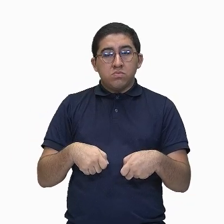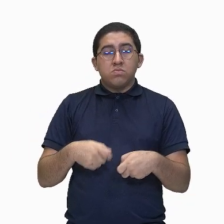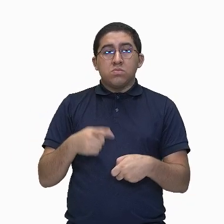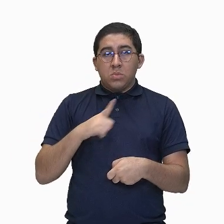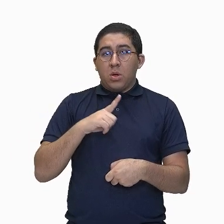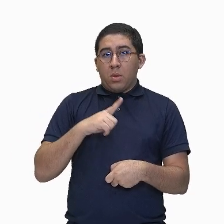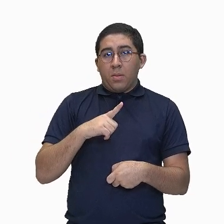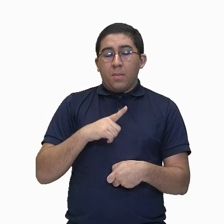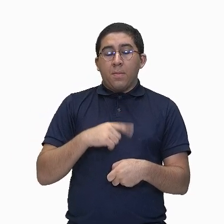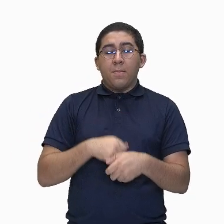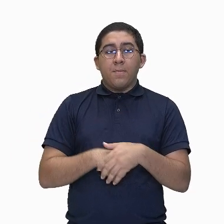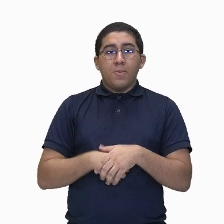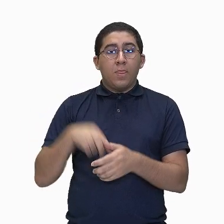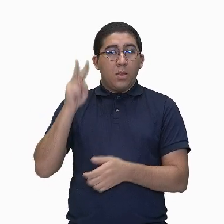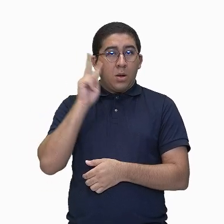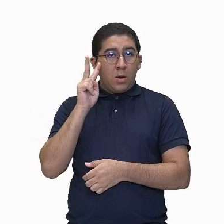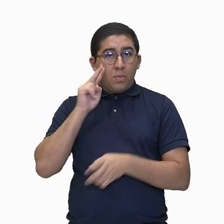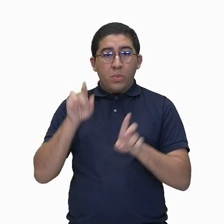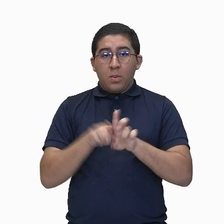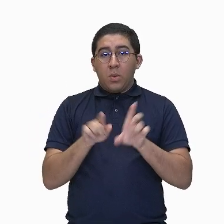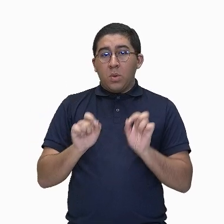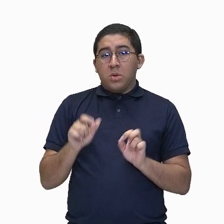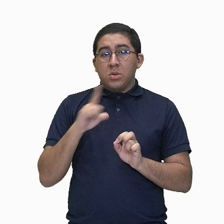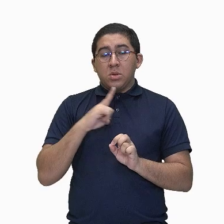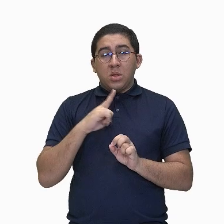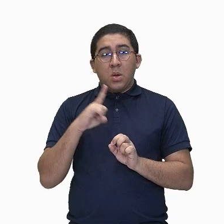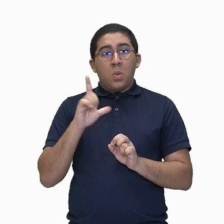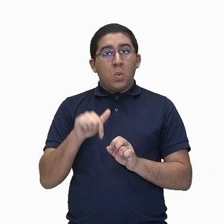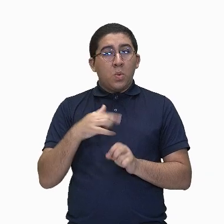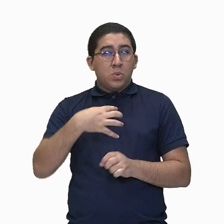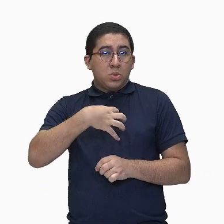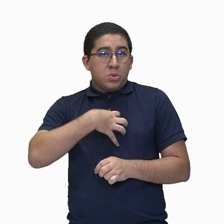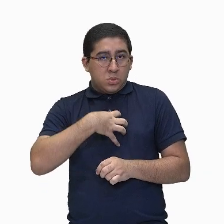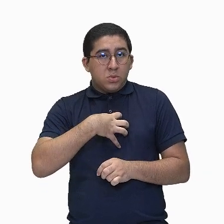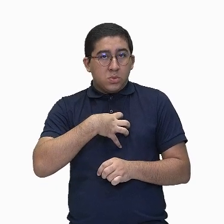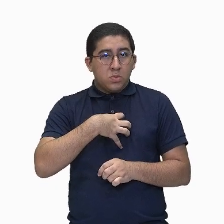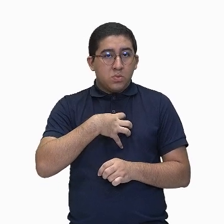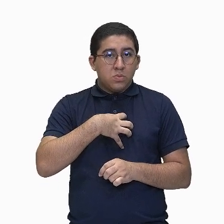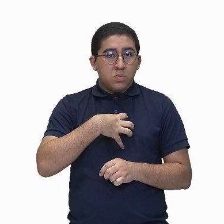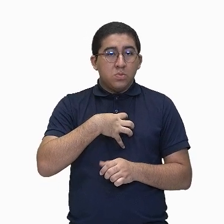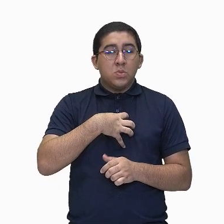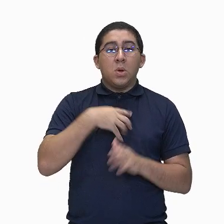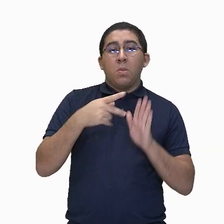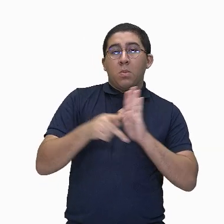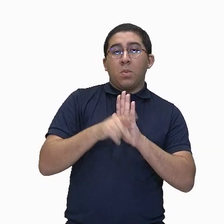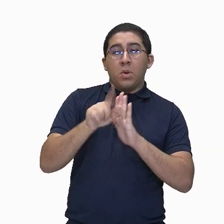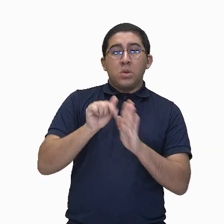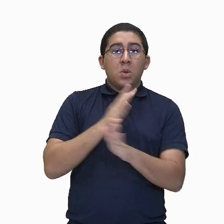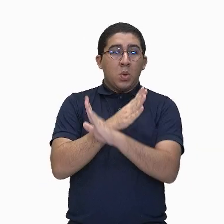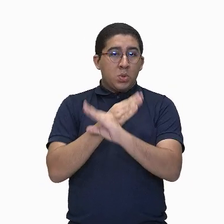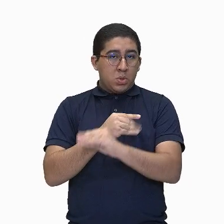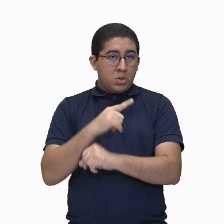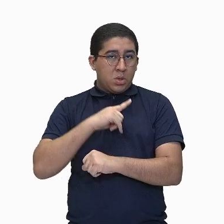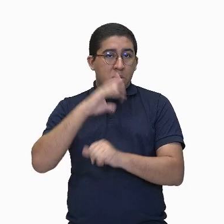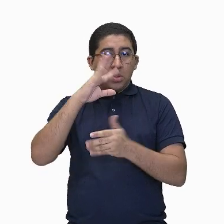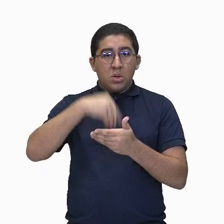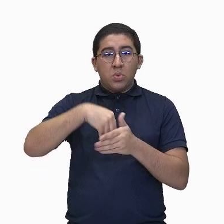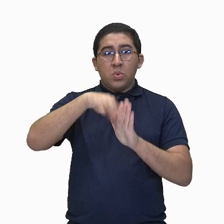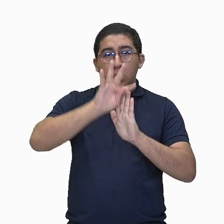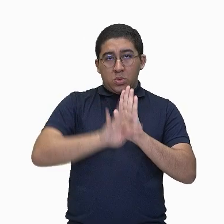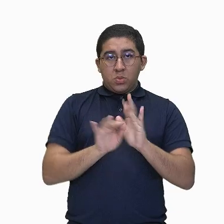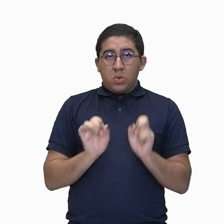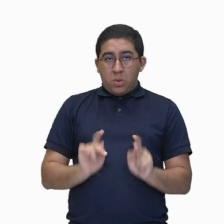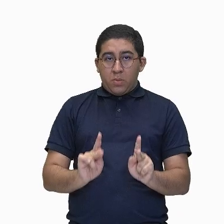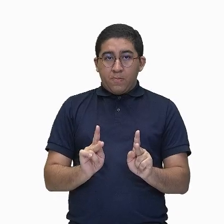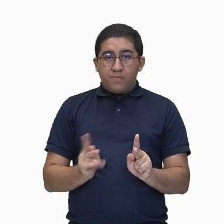oração. Não esquecendo da questão do sentido que essas conjunções proporcionam no texto. Vamos